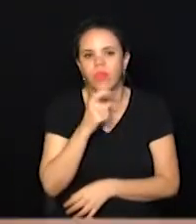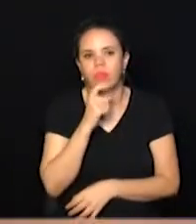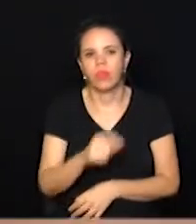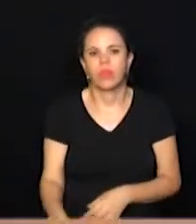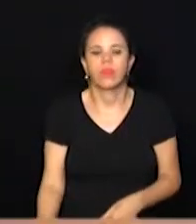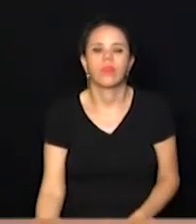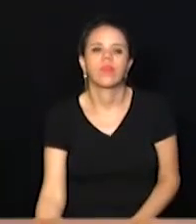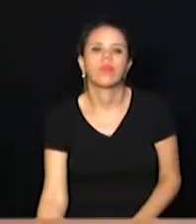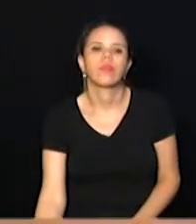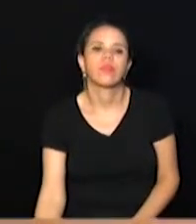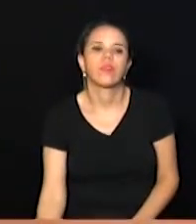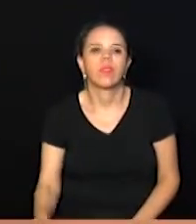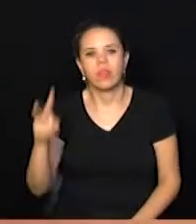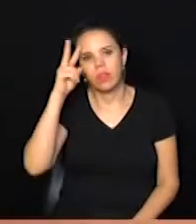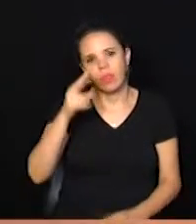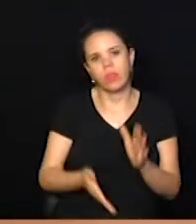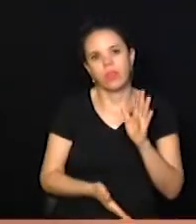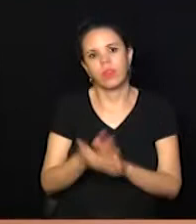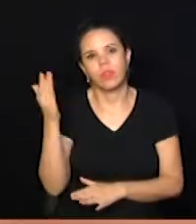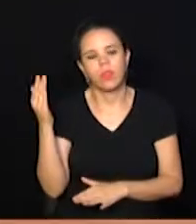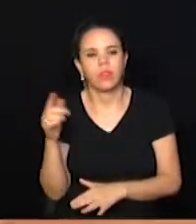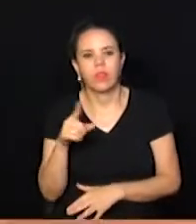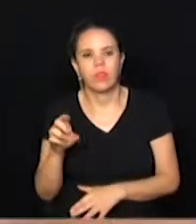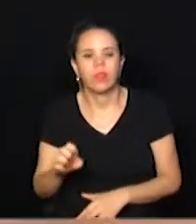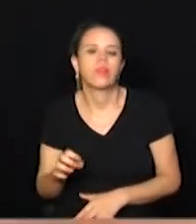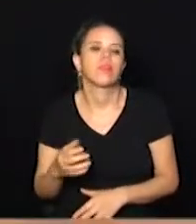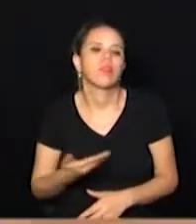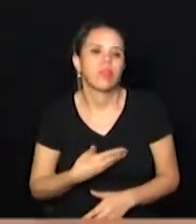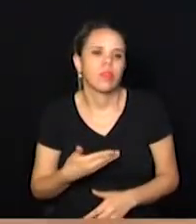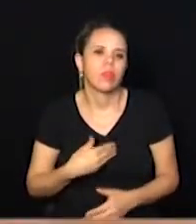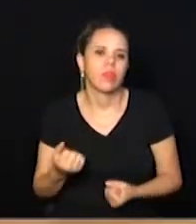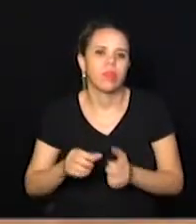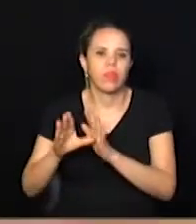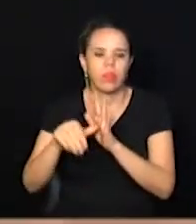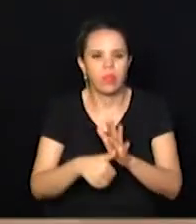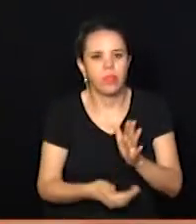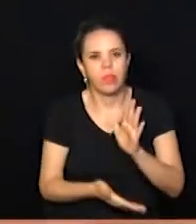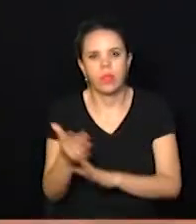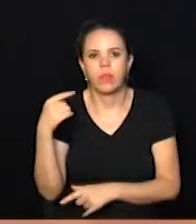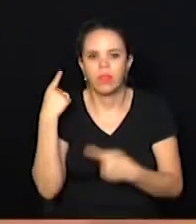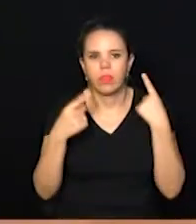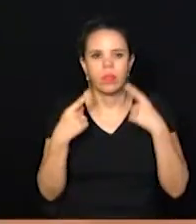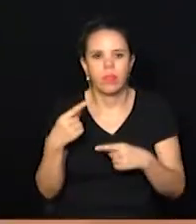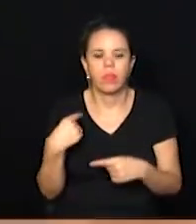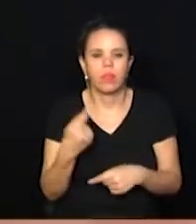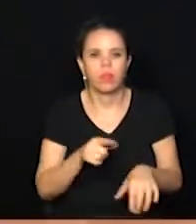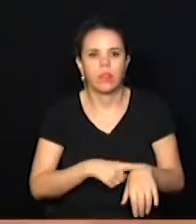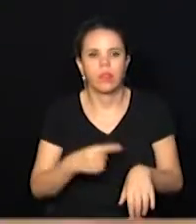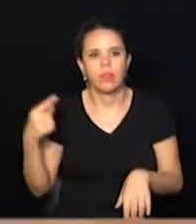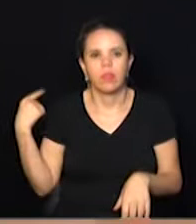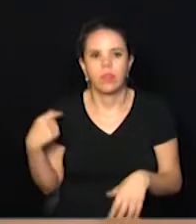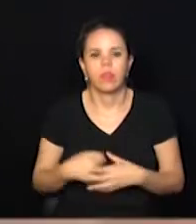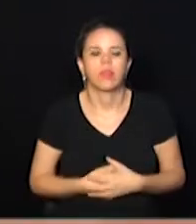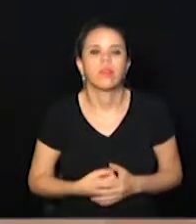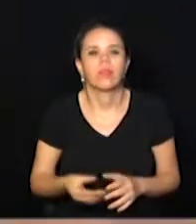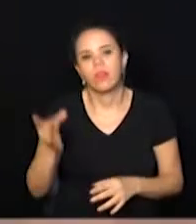desgramado. Eu lembro que eu saí com o Zé Carlos Faria, fomos sair, o nosso carro tinha sido roubado, mas foi um momento que